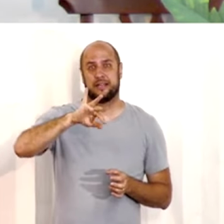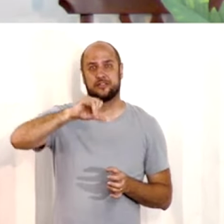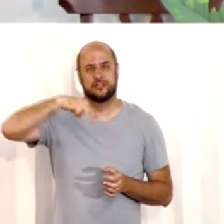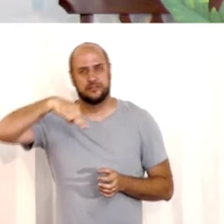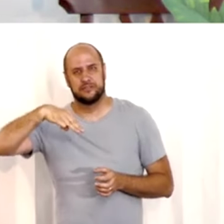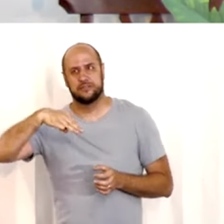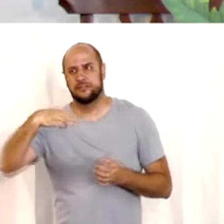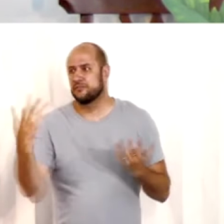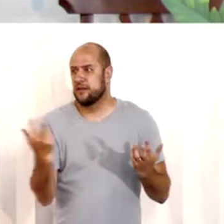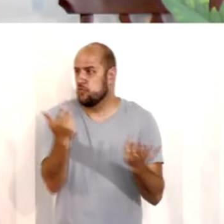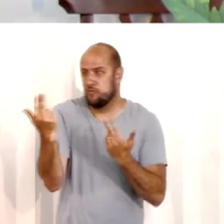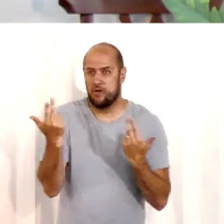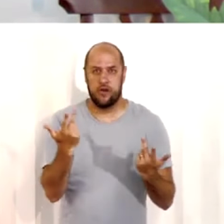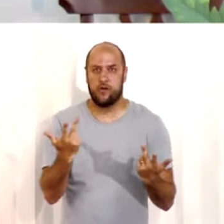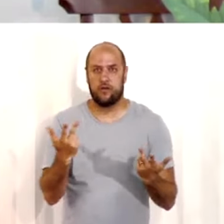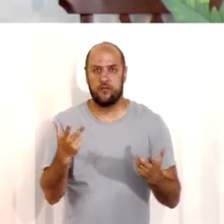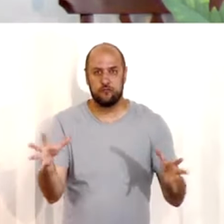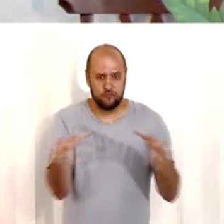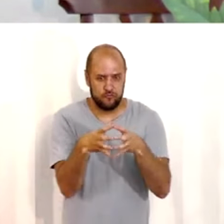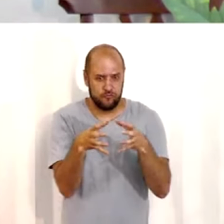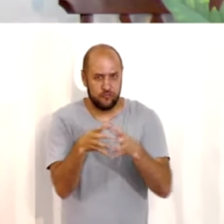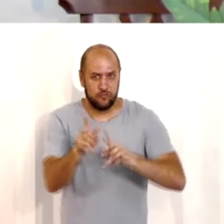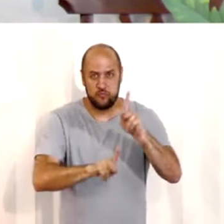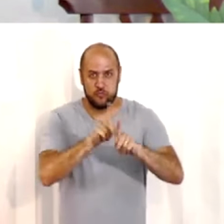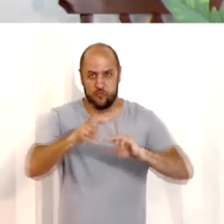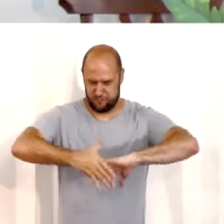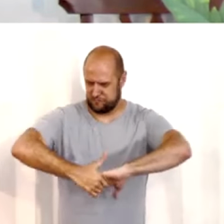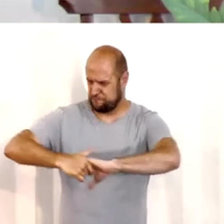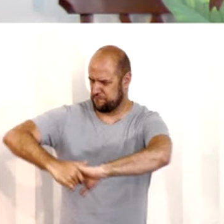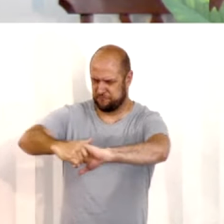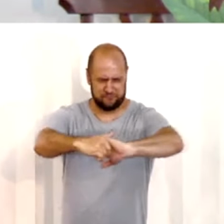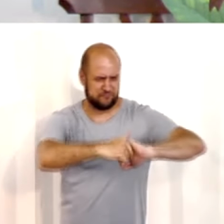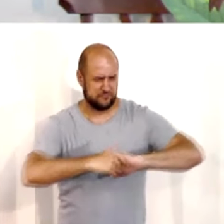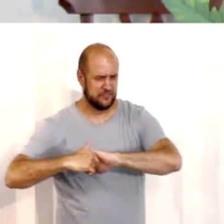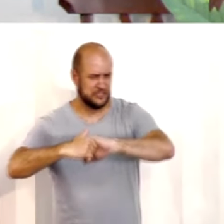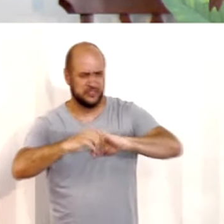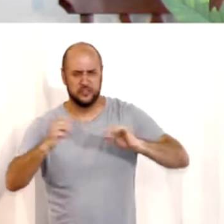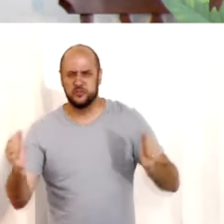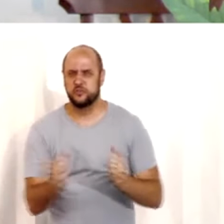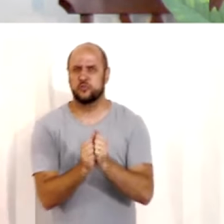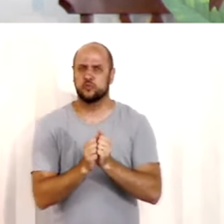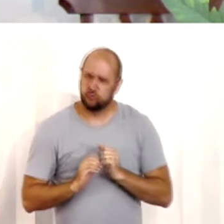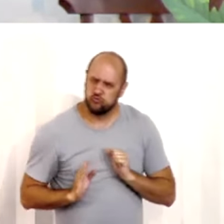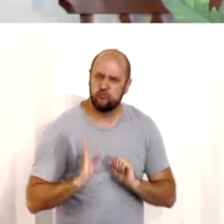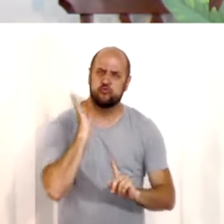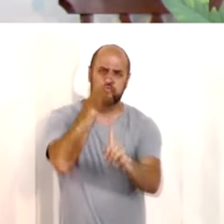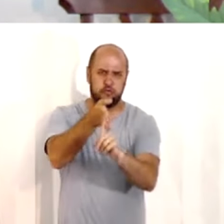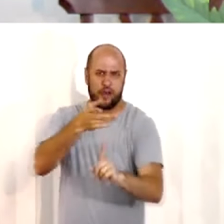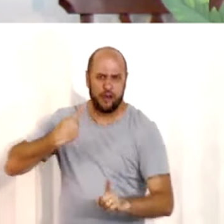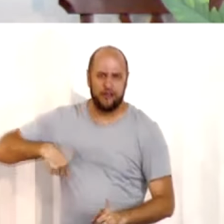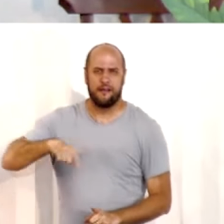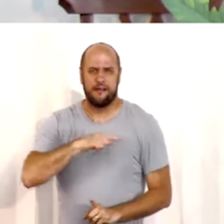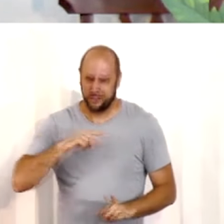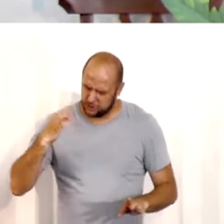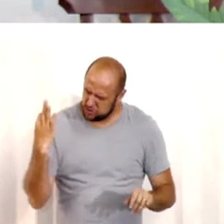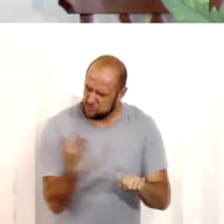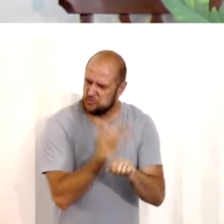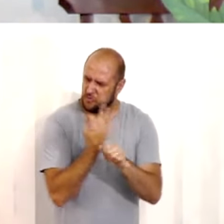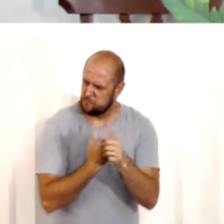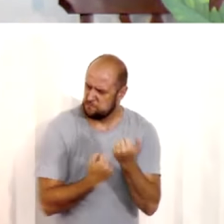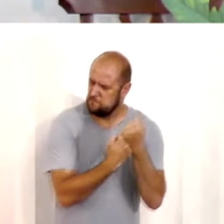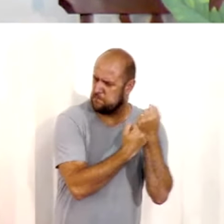da gente, comunhão do povo, mãos dadas, apoio mútuo, vamos em frente, ombro a ombro, suportando em amor uns